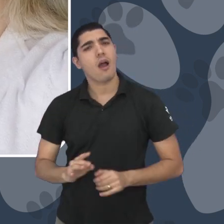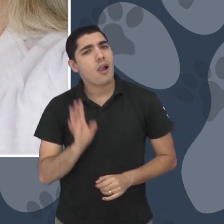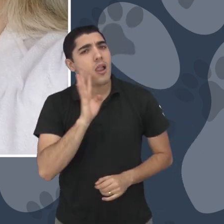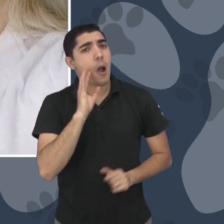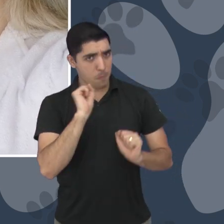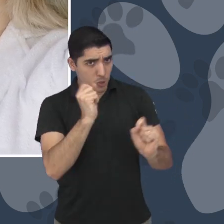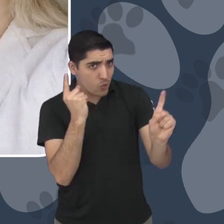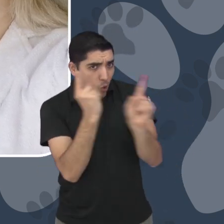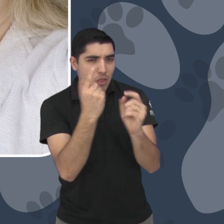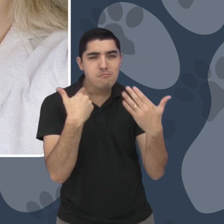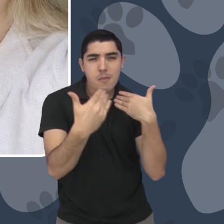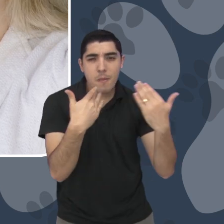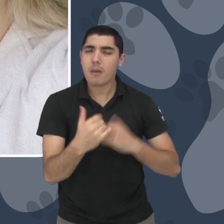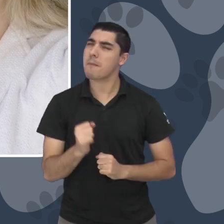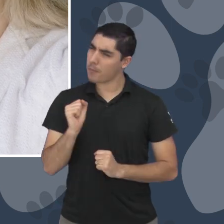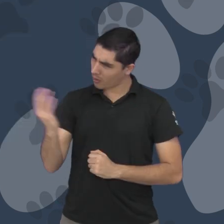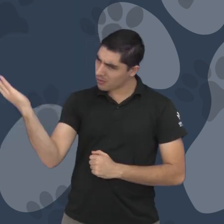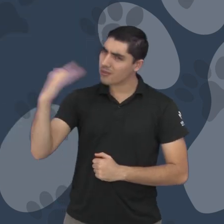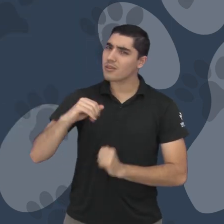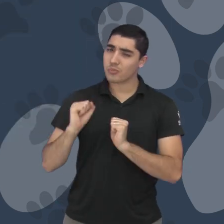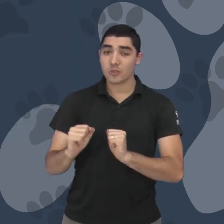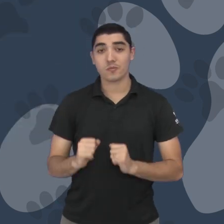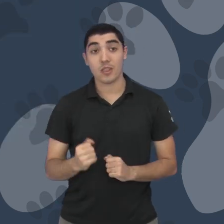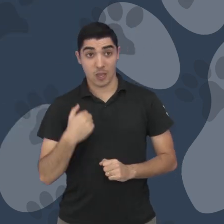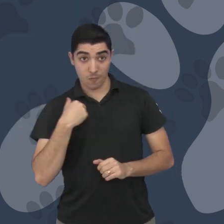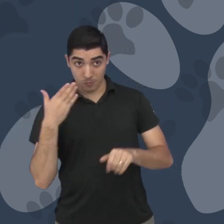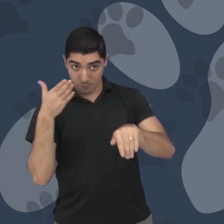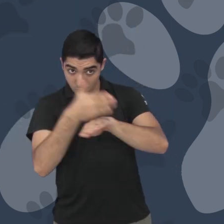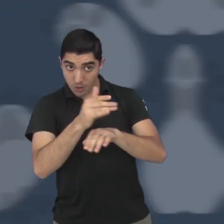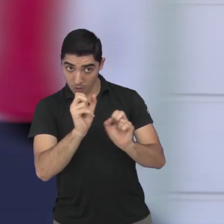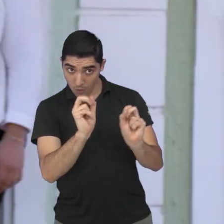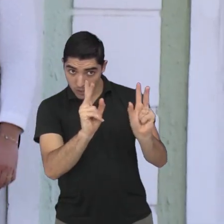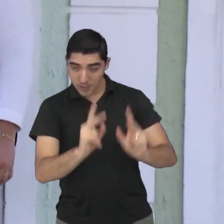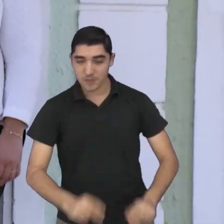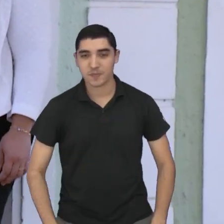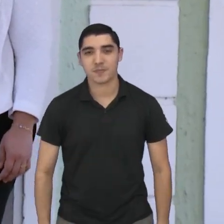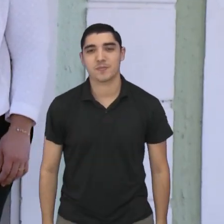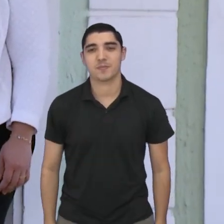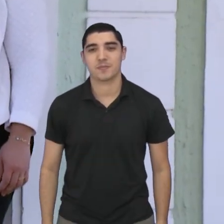posso encontrar com vocês agora? Claro, pode vir. Beleza, então me espera que eu tô a caminho.